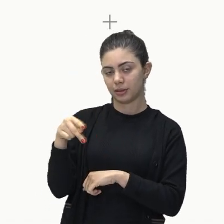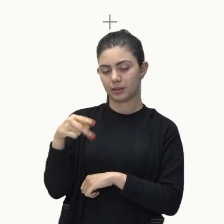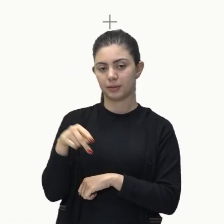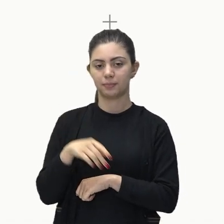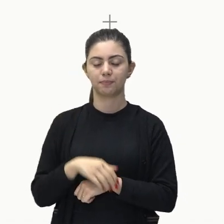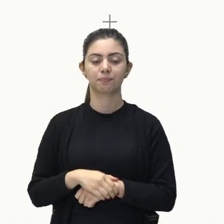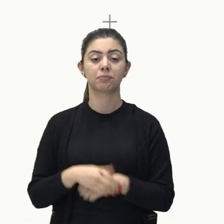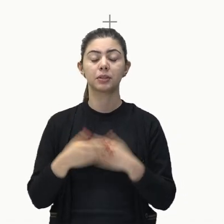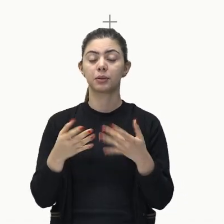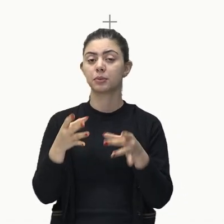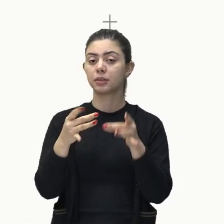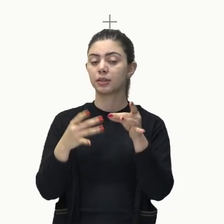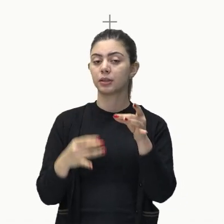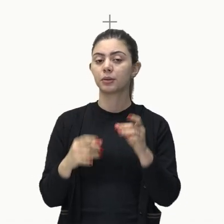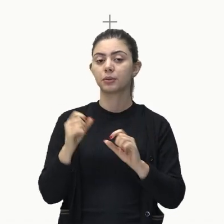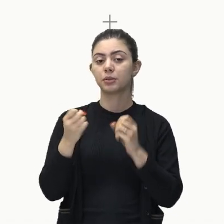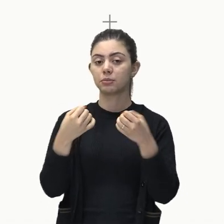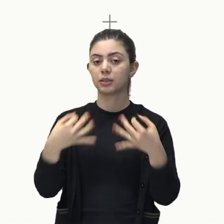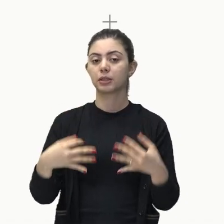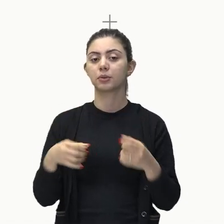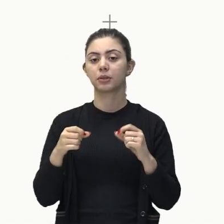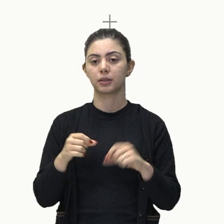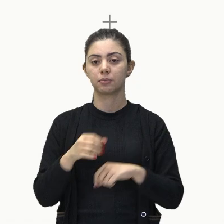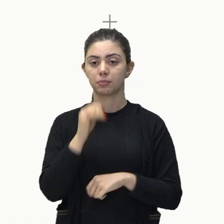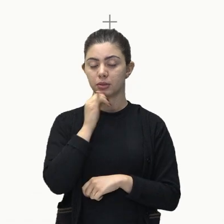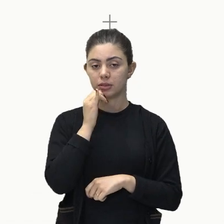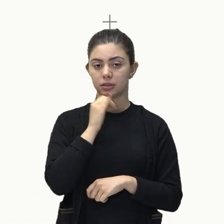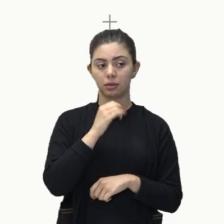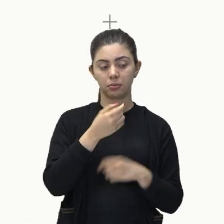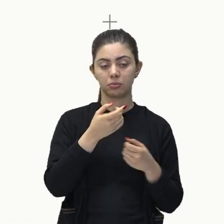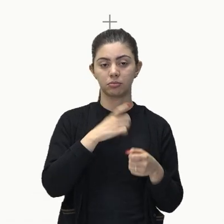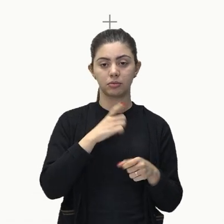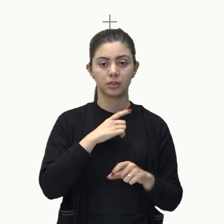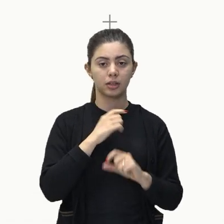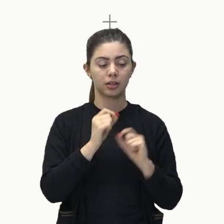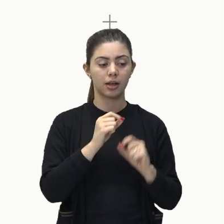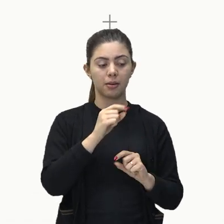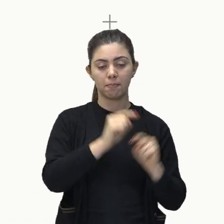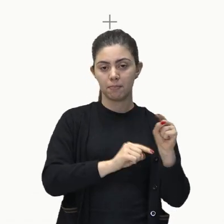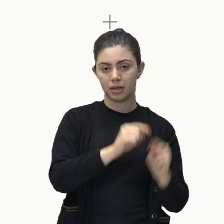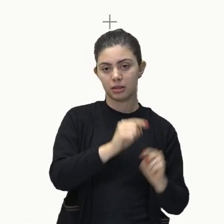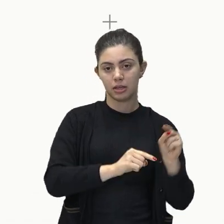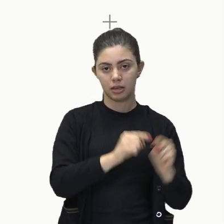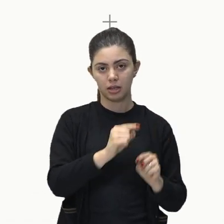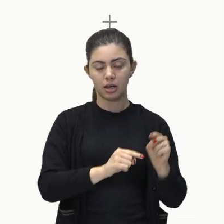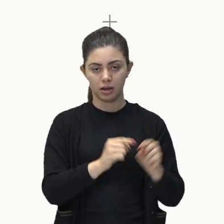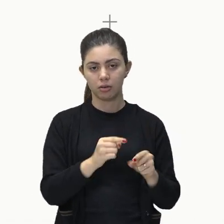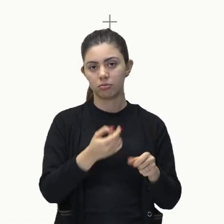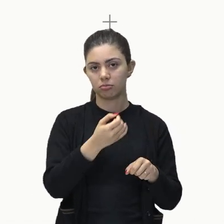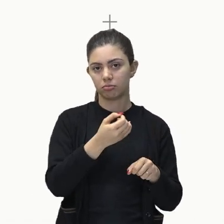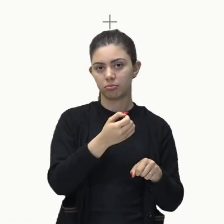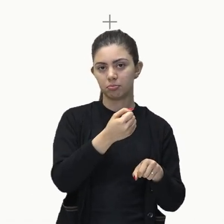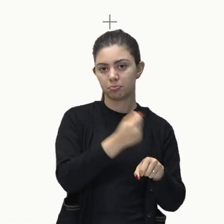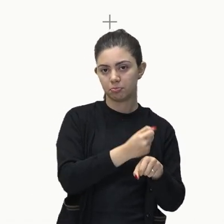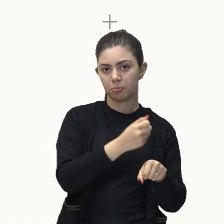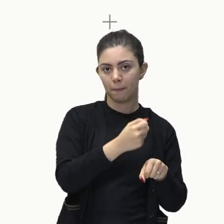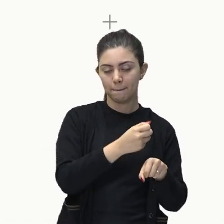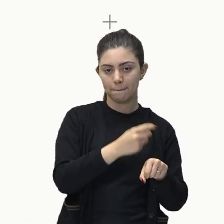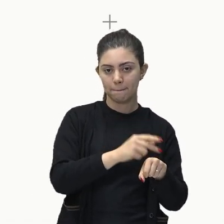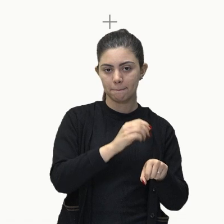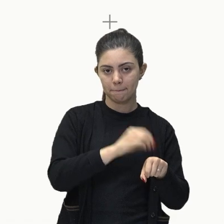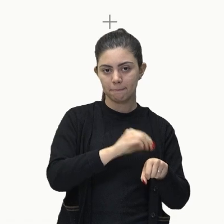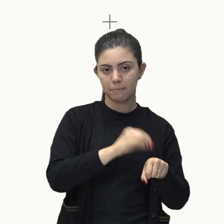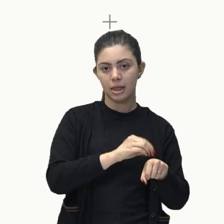assim, olha, todo corpo sólido mergulhado num fluido em equilíbrio recebe